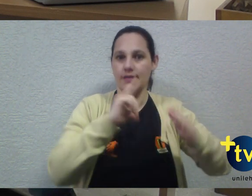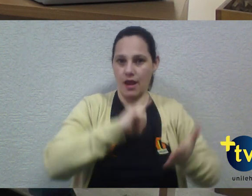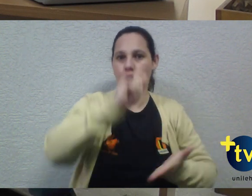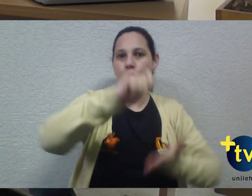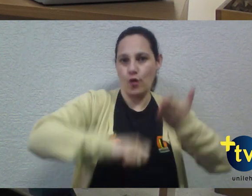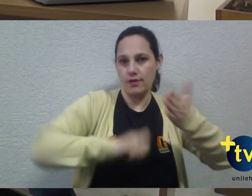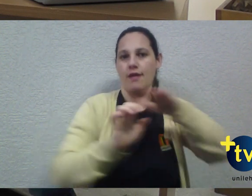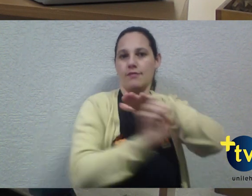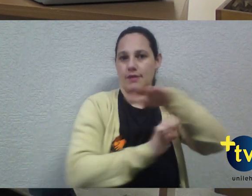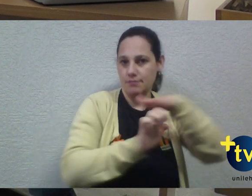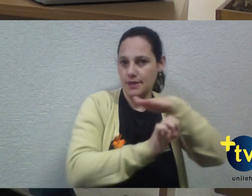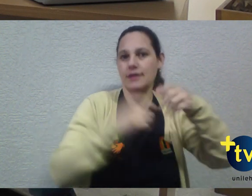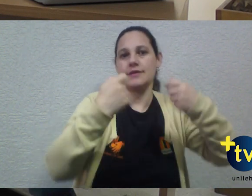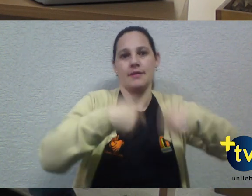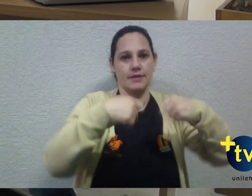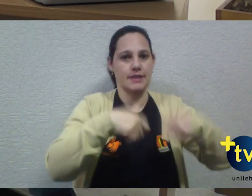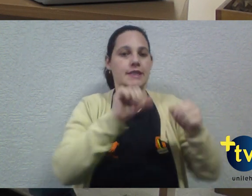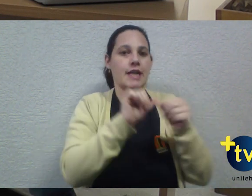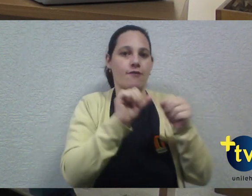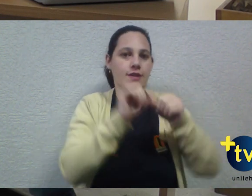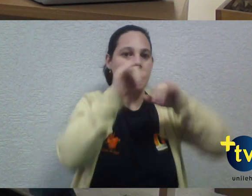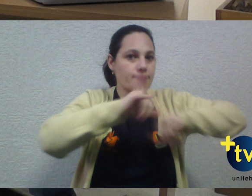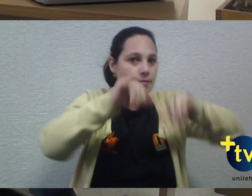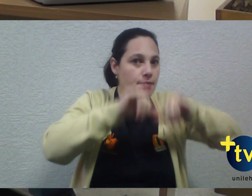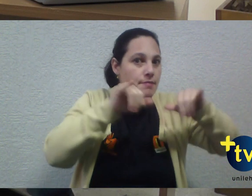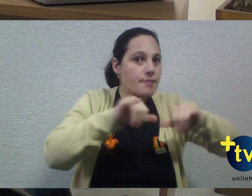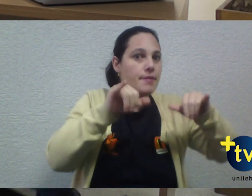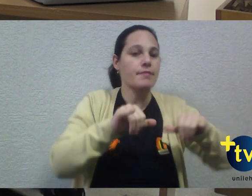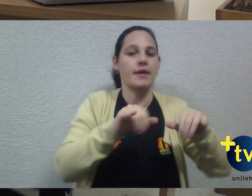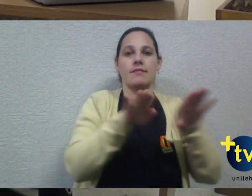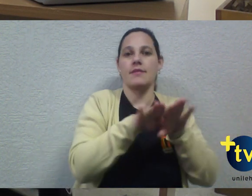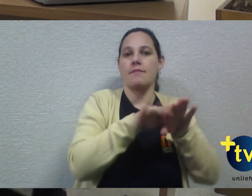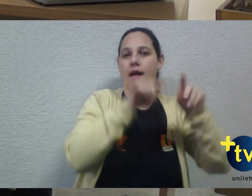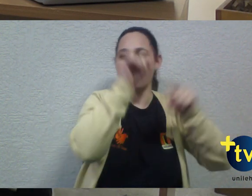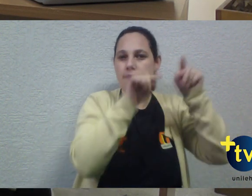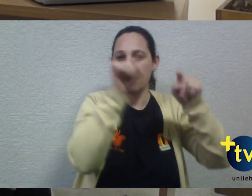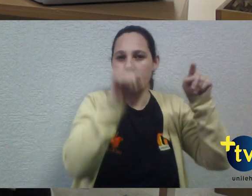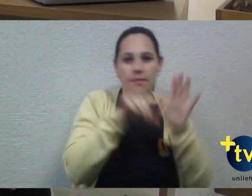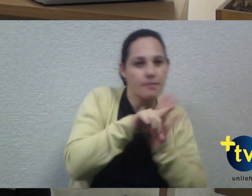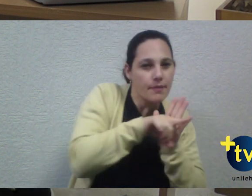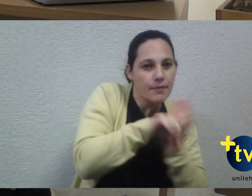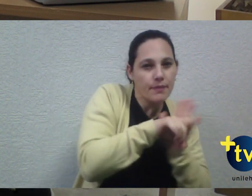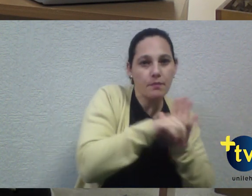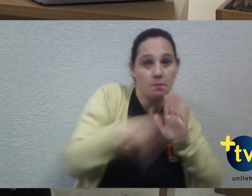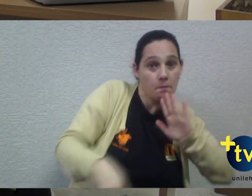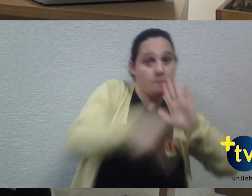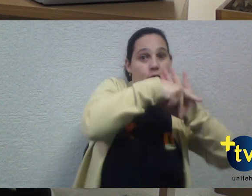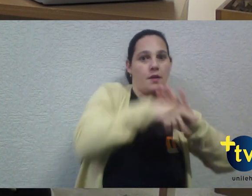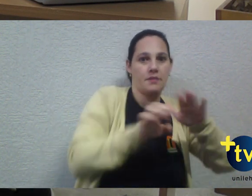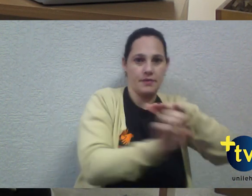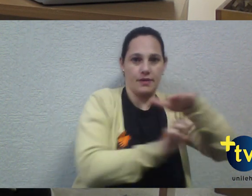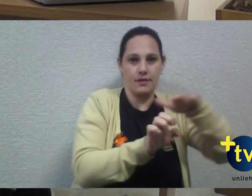um processo de filtro de grande diversidade e volume de dados, ao ponto de filtrar resultados totalmente relevantes para a